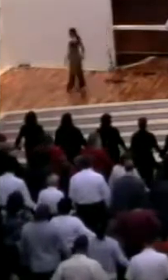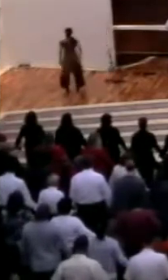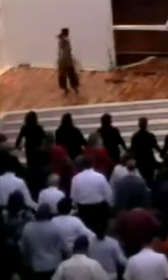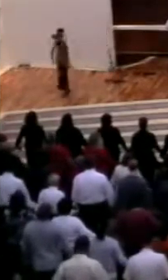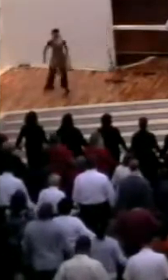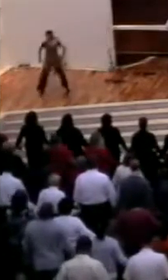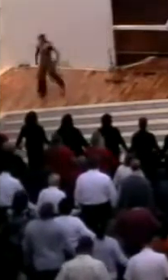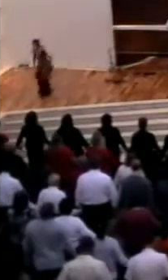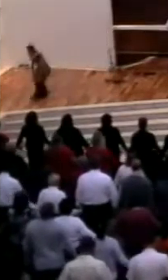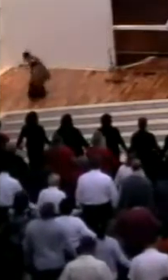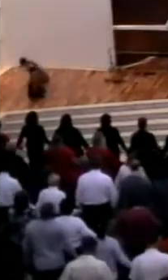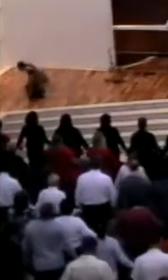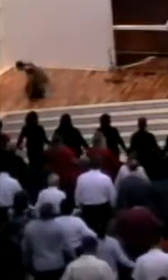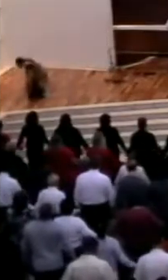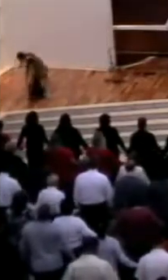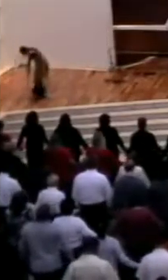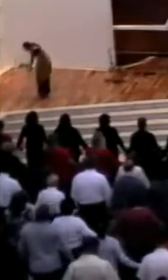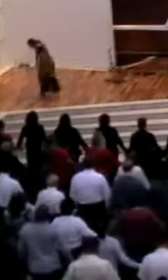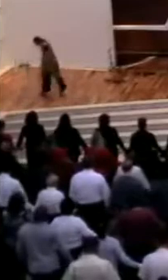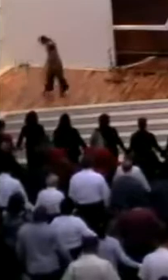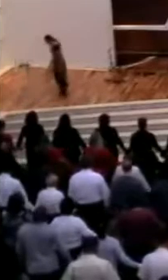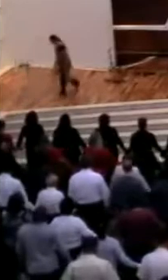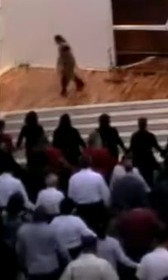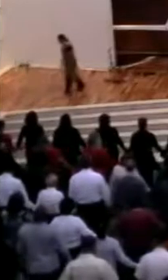prosseguir. Quando tudo diz que